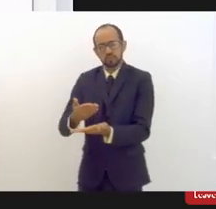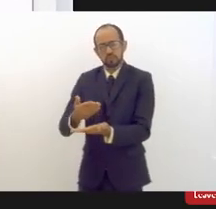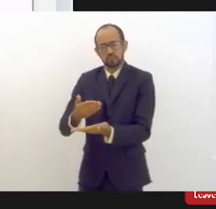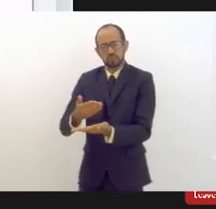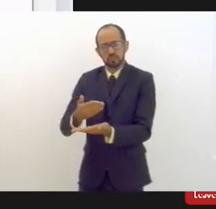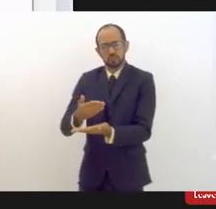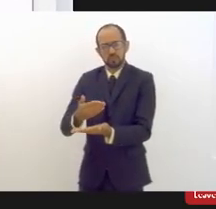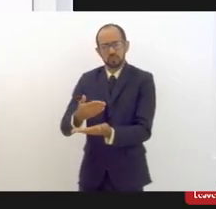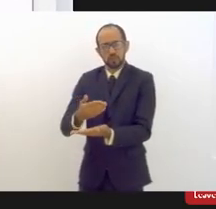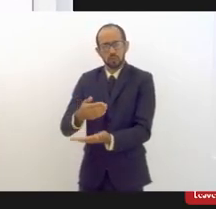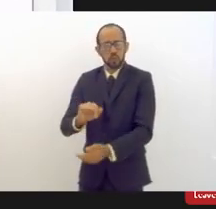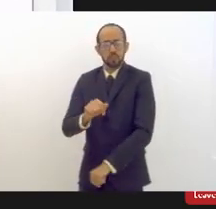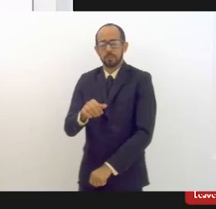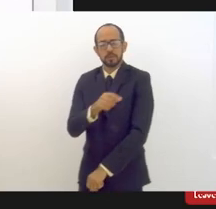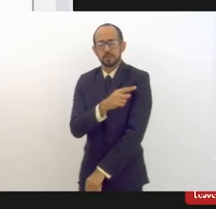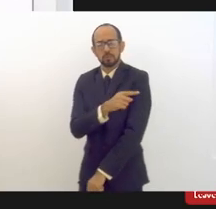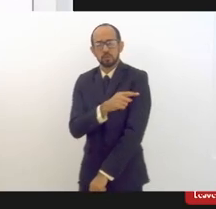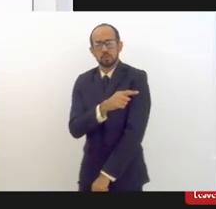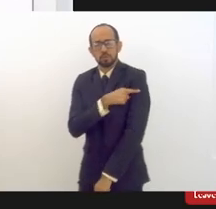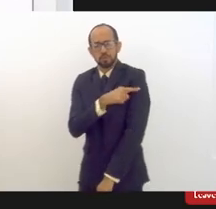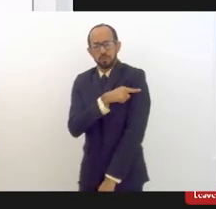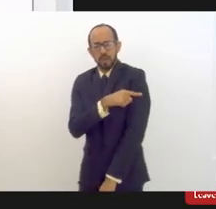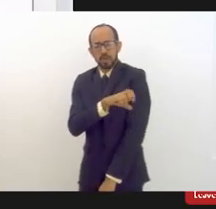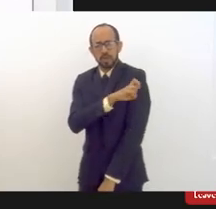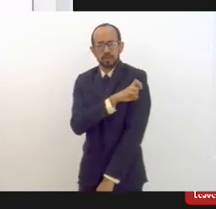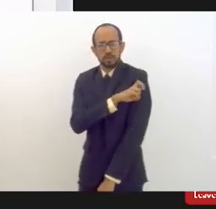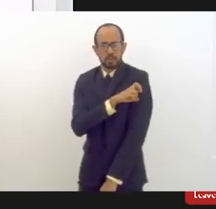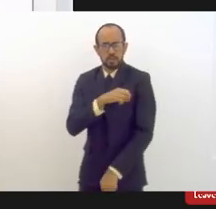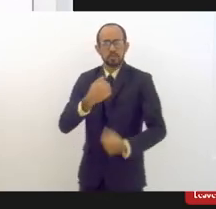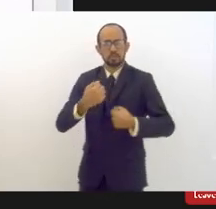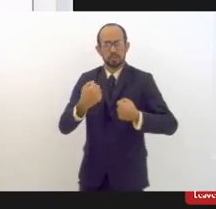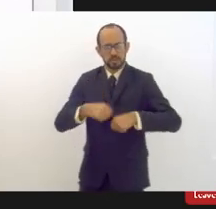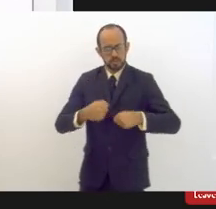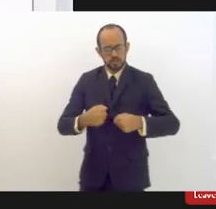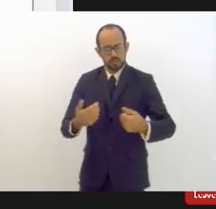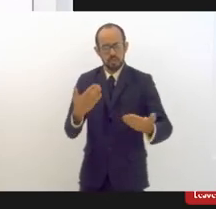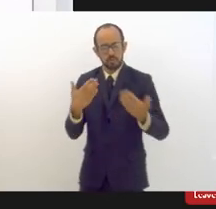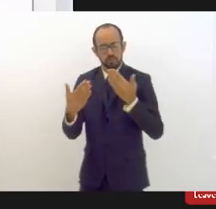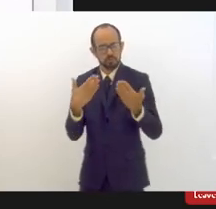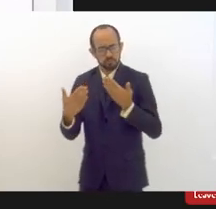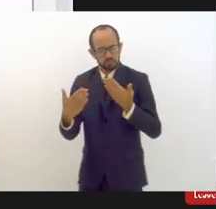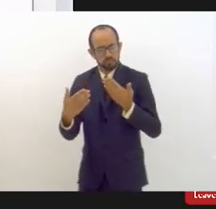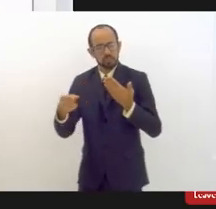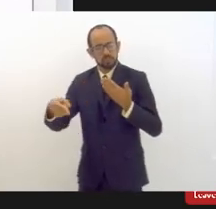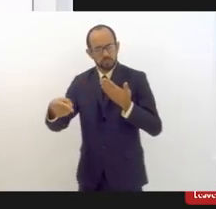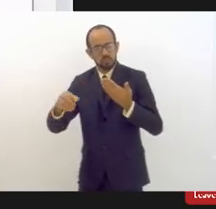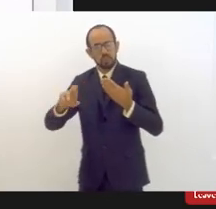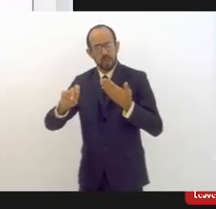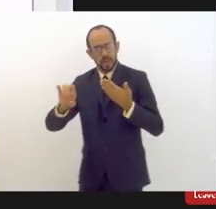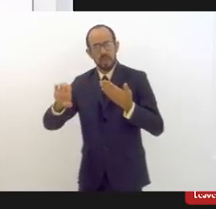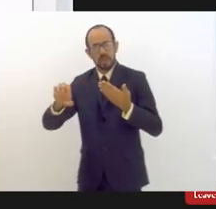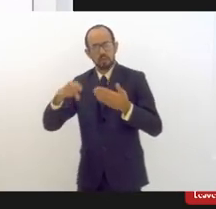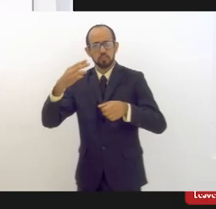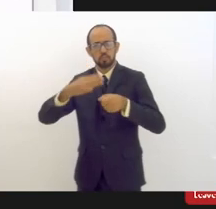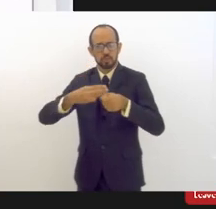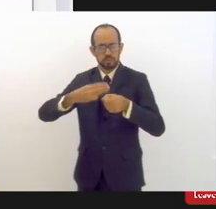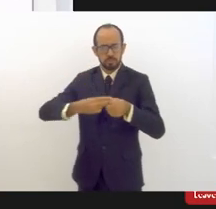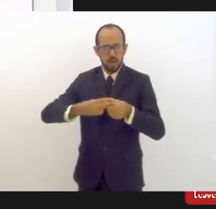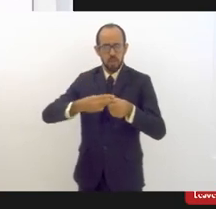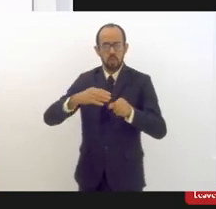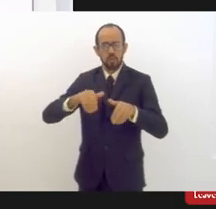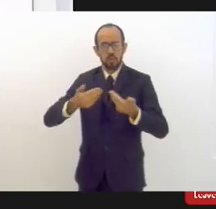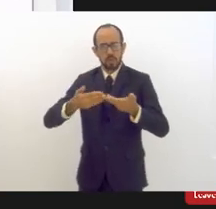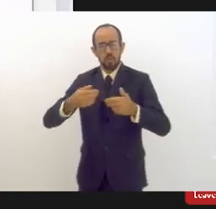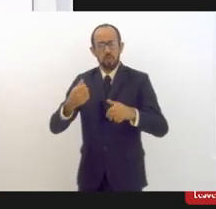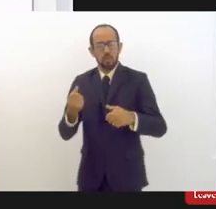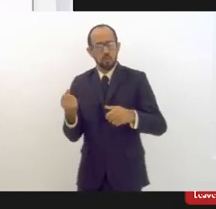ensino médio. Então, esses programas precisam ser coerentes e estar em coesão também com as redes municipais. E aí, quando a gente